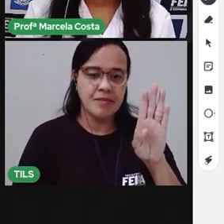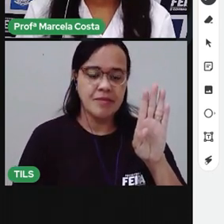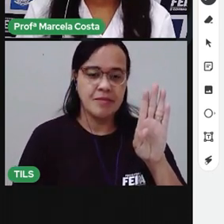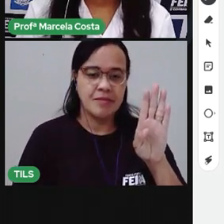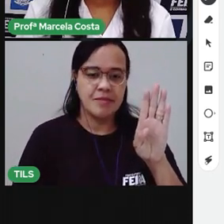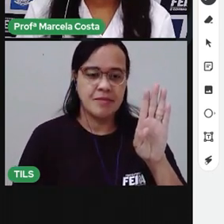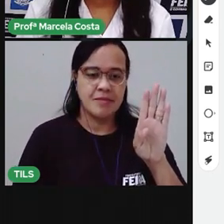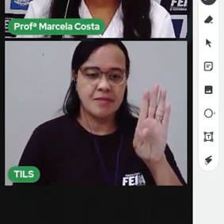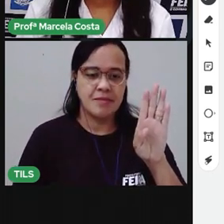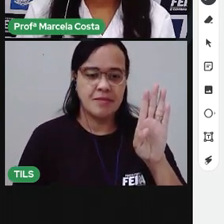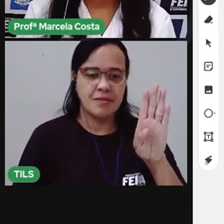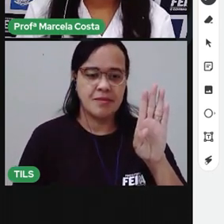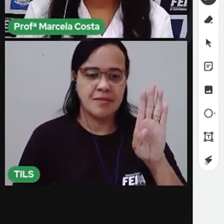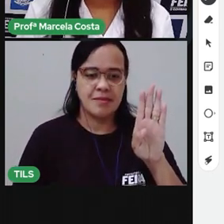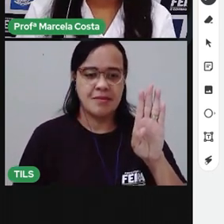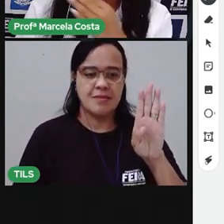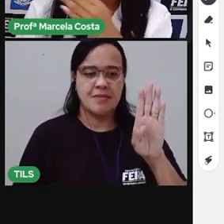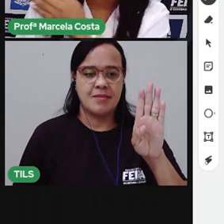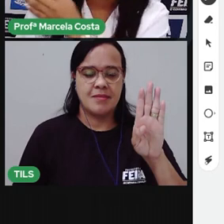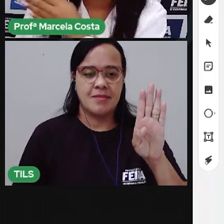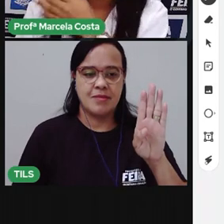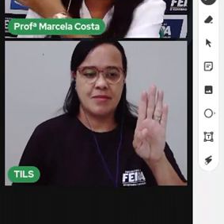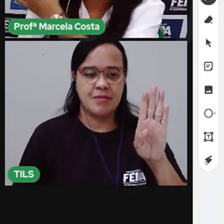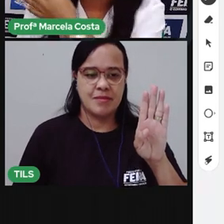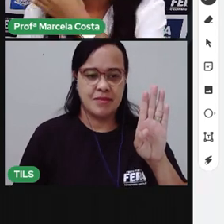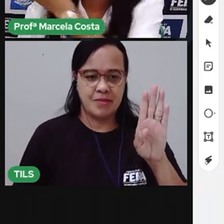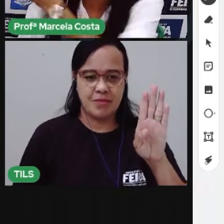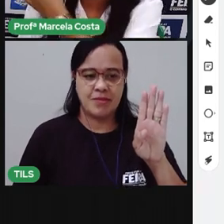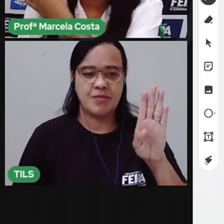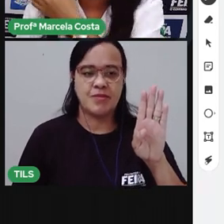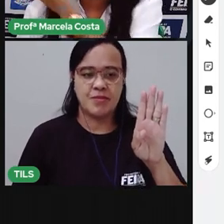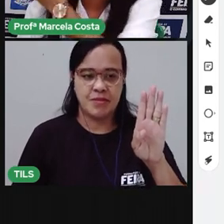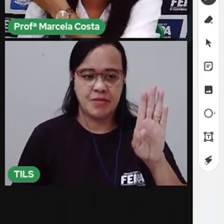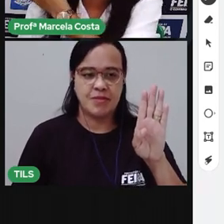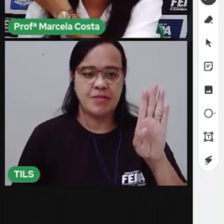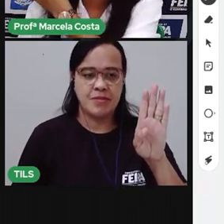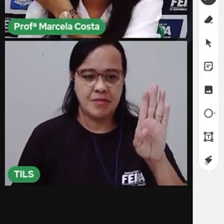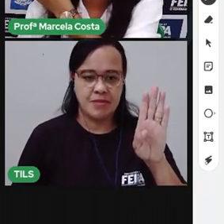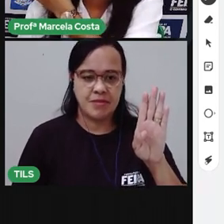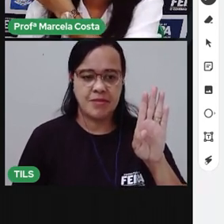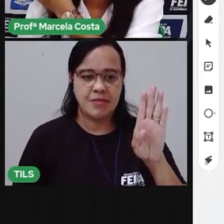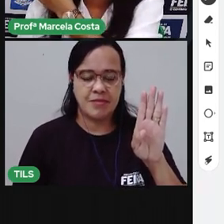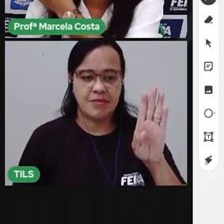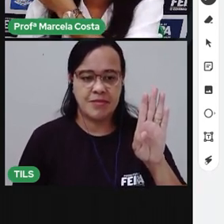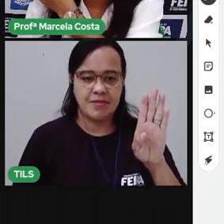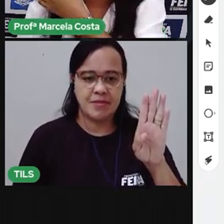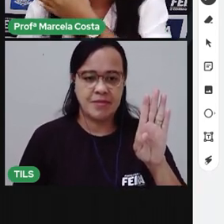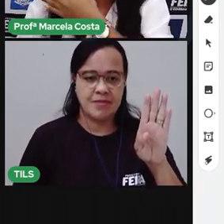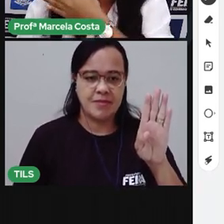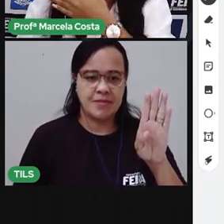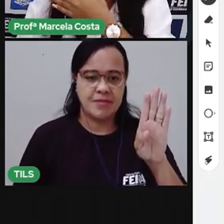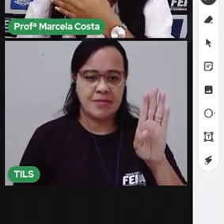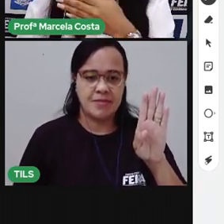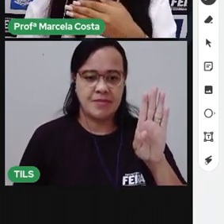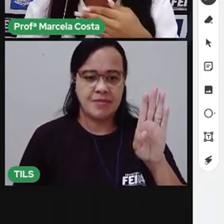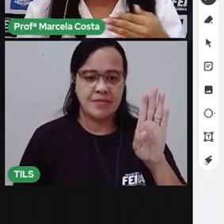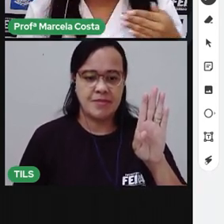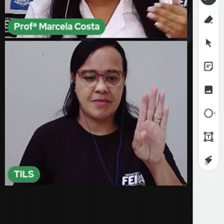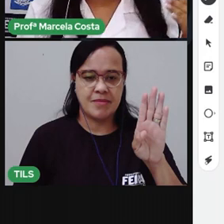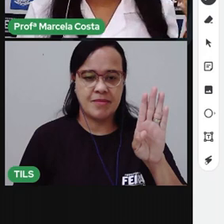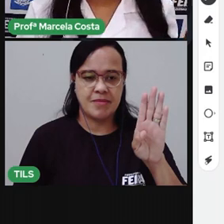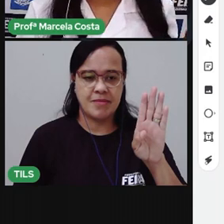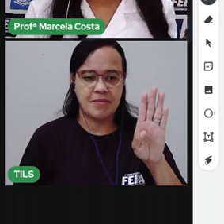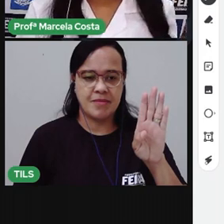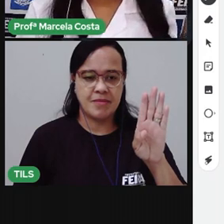venho fazendo um ciclo puxando para o lado direito ó e volto lado